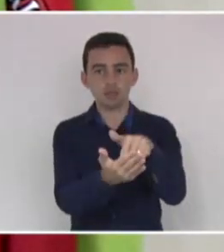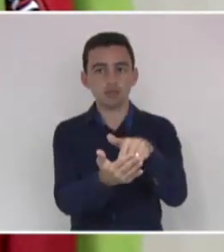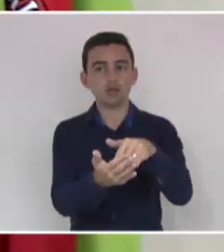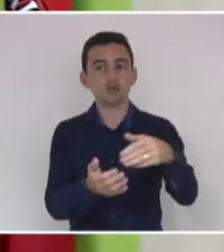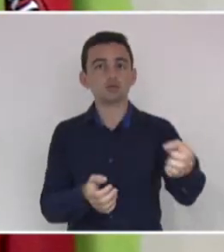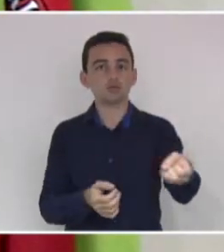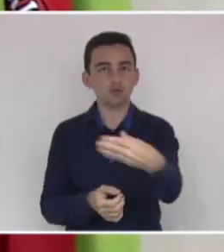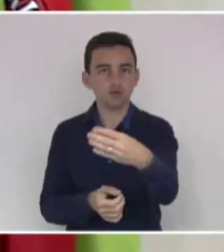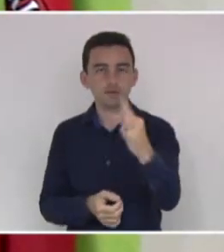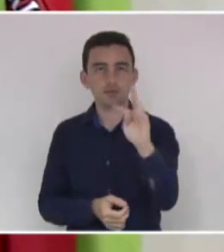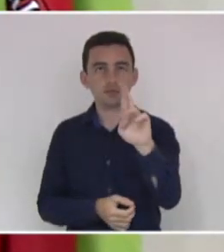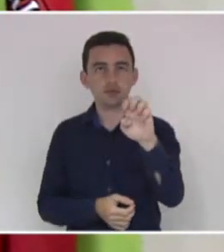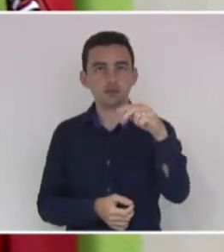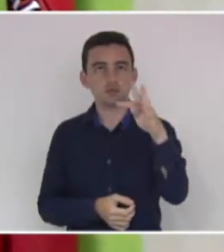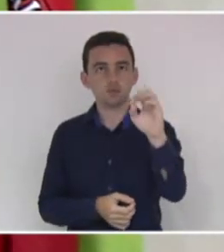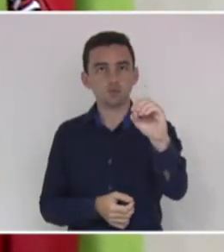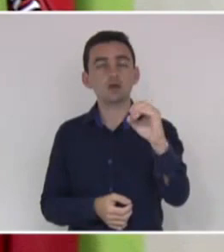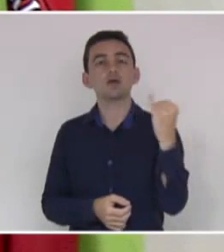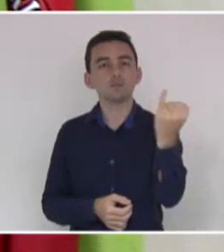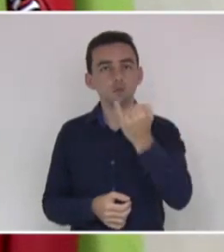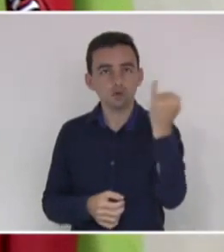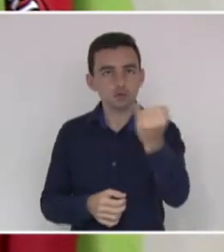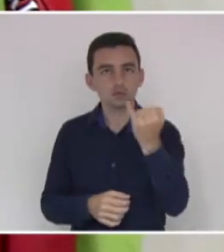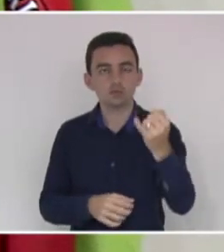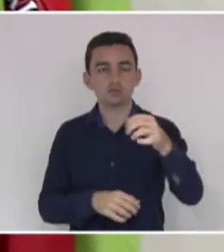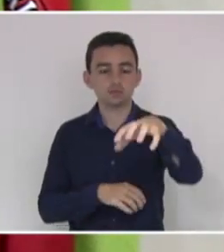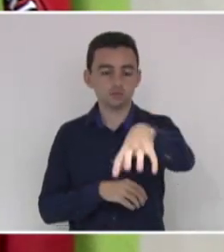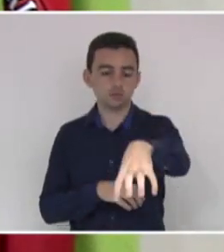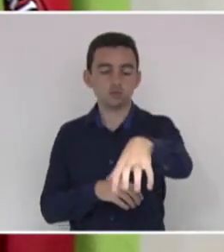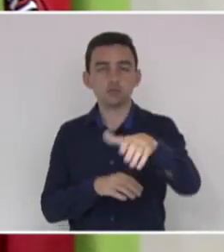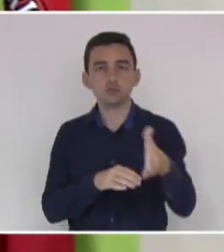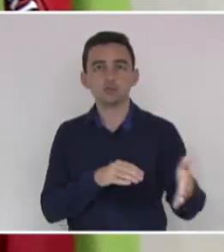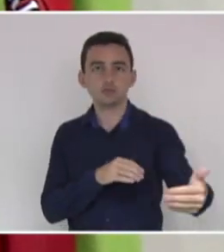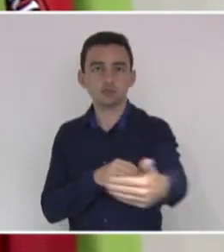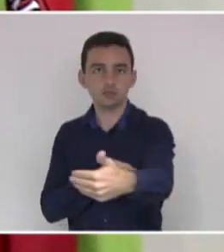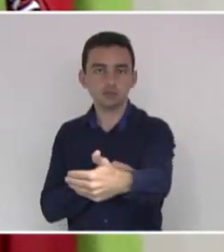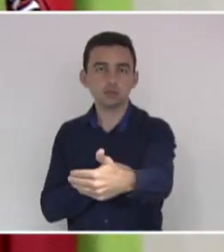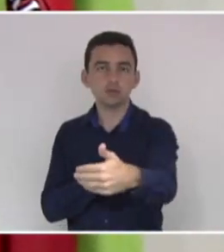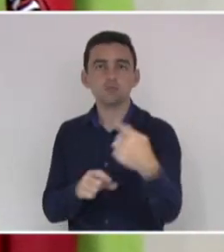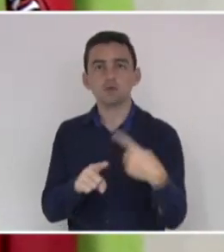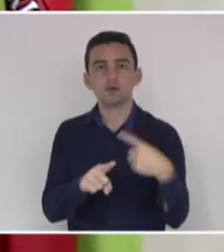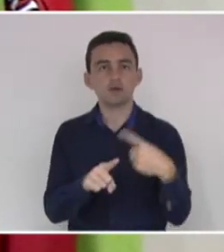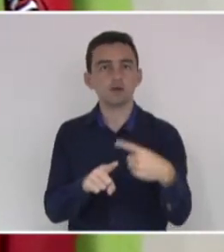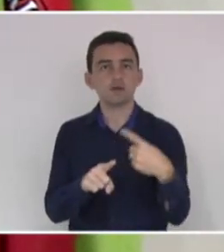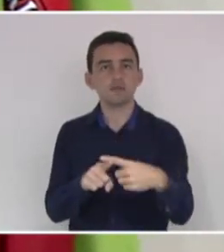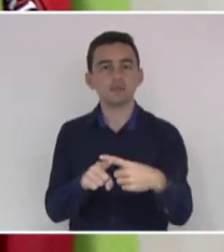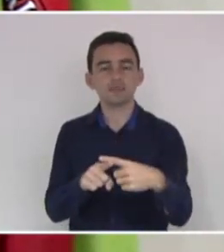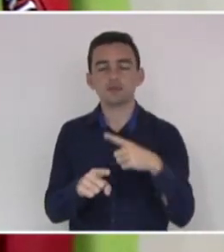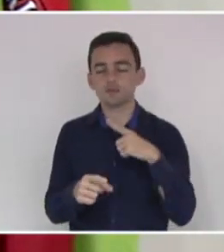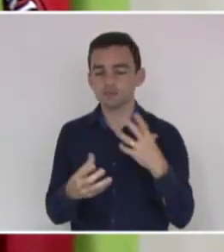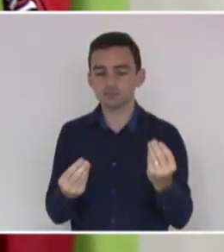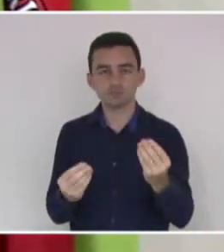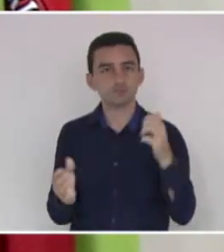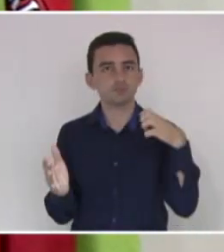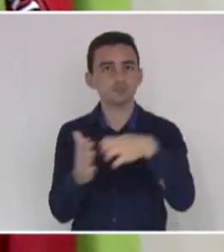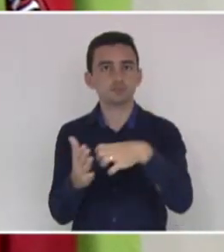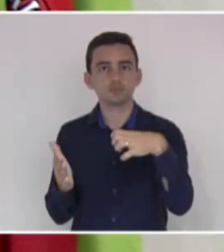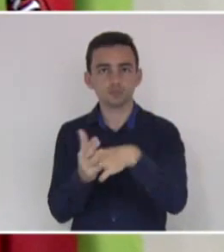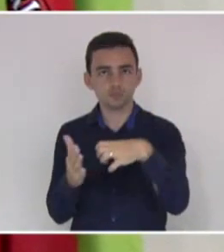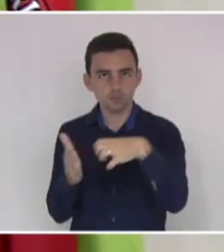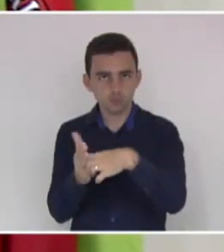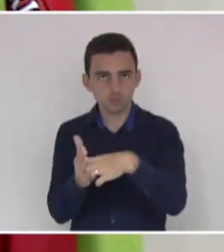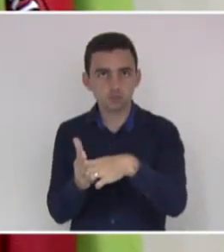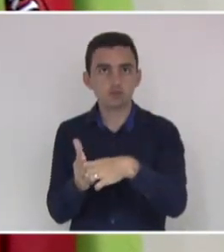rótula, porque tem sido um local de muitos acidentes entre os moradores do